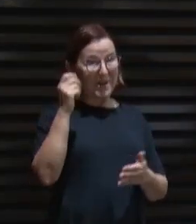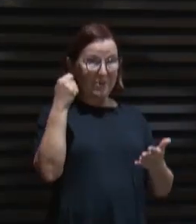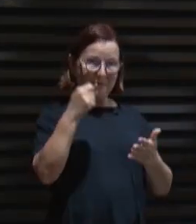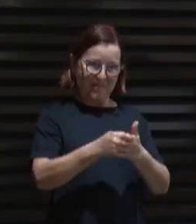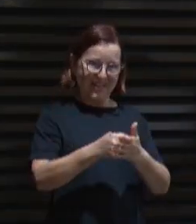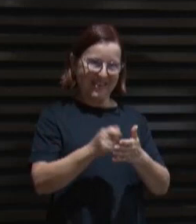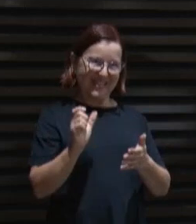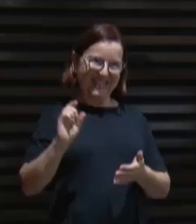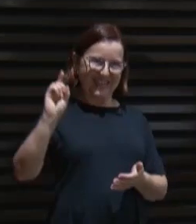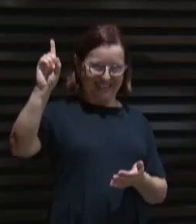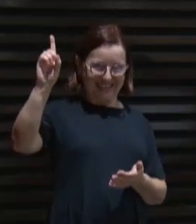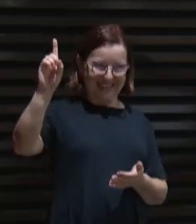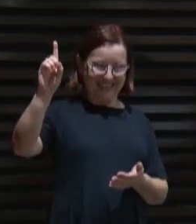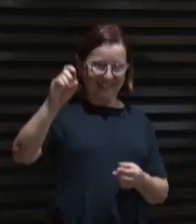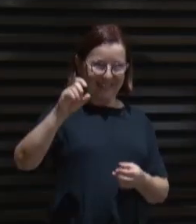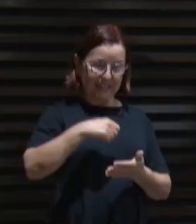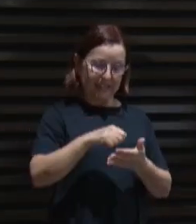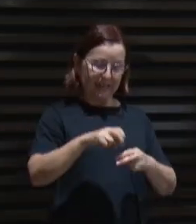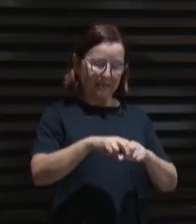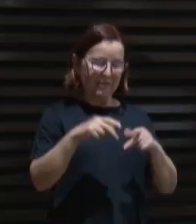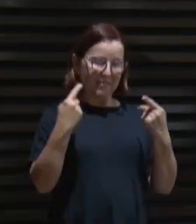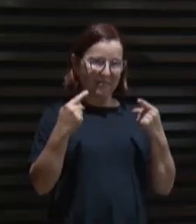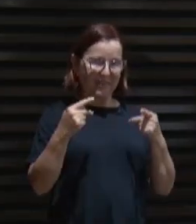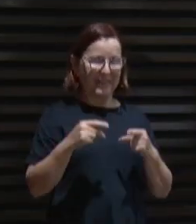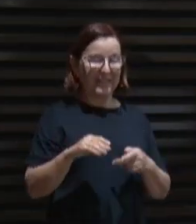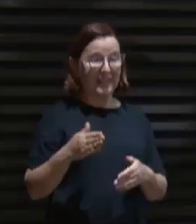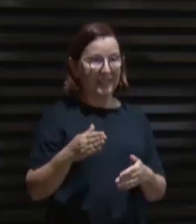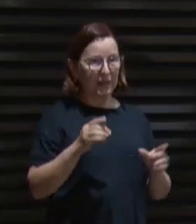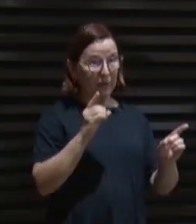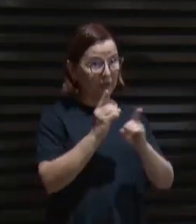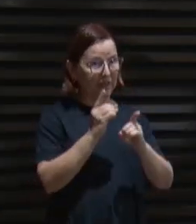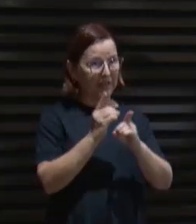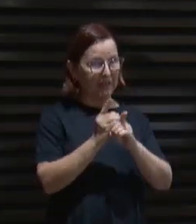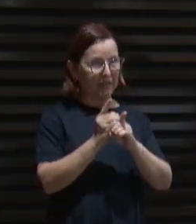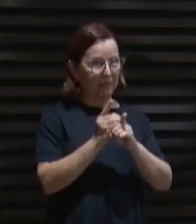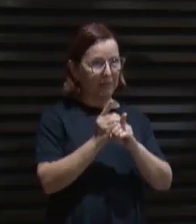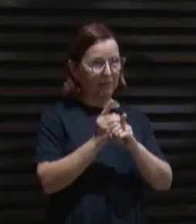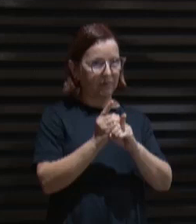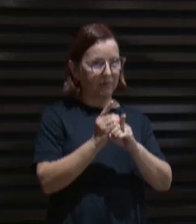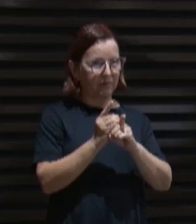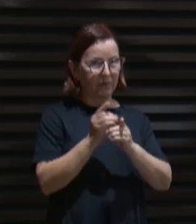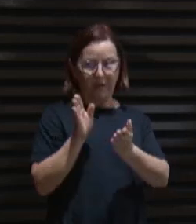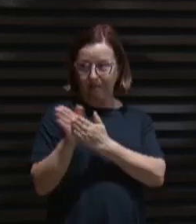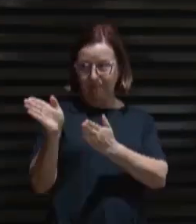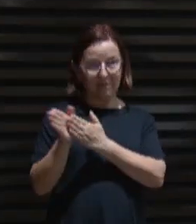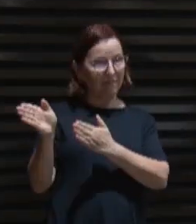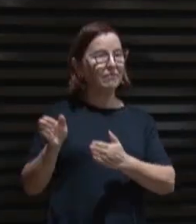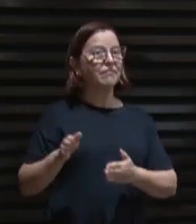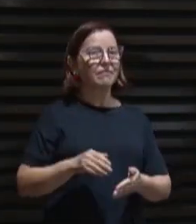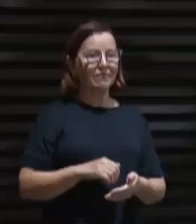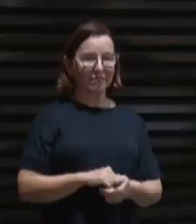as Escrituras dos profetas. Então, os discípulos todos, deixando-o, fugiram.